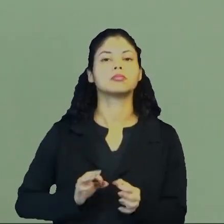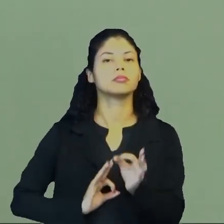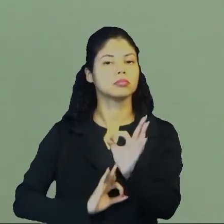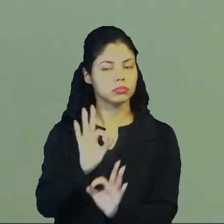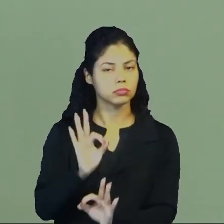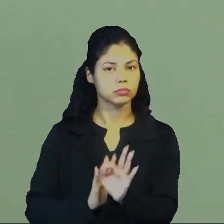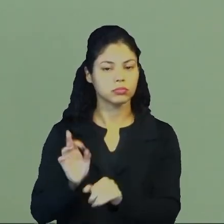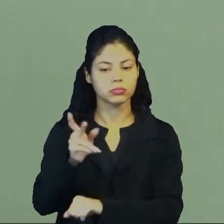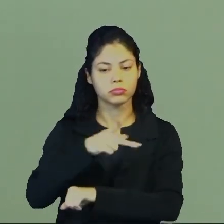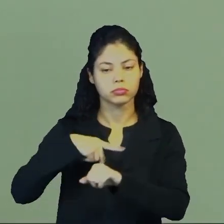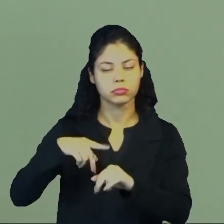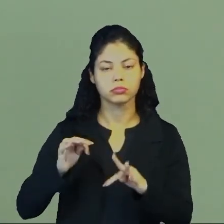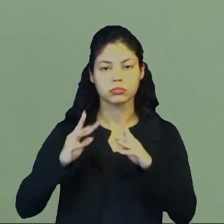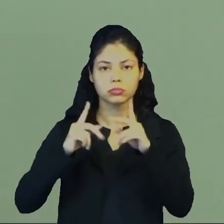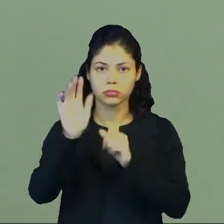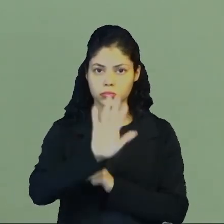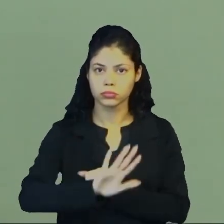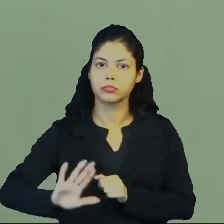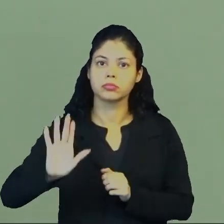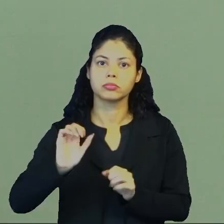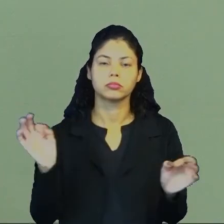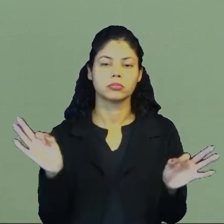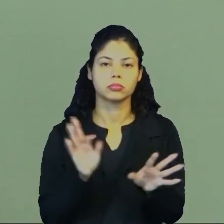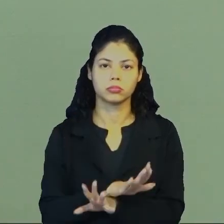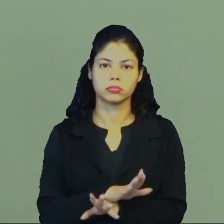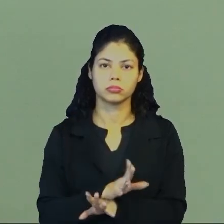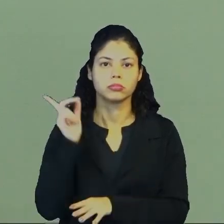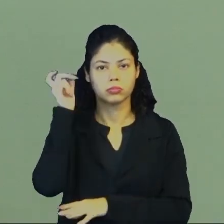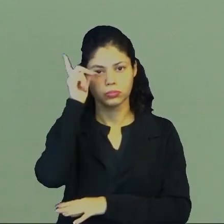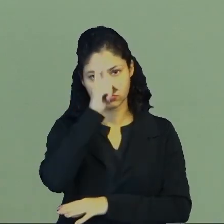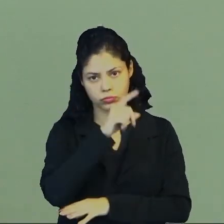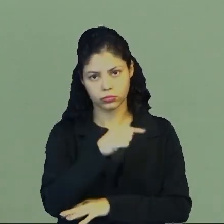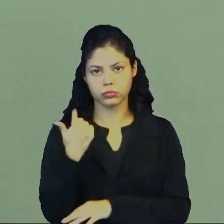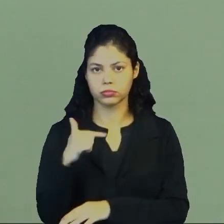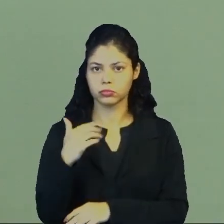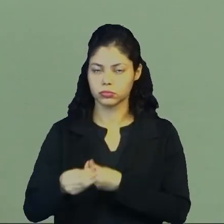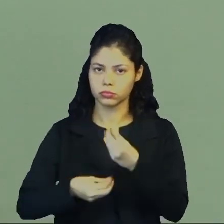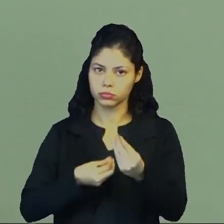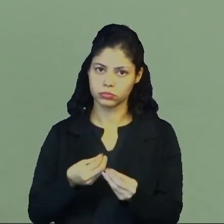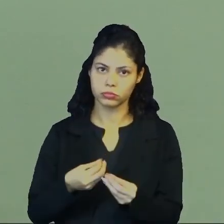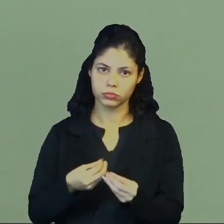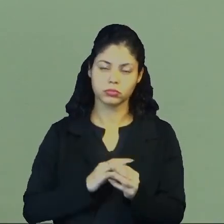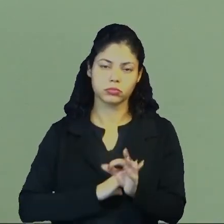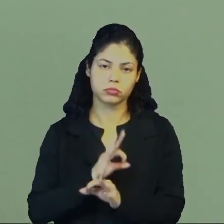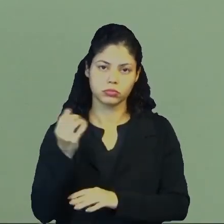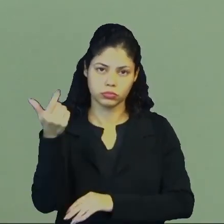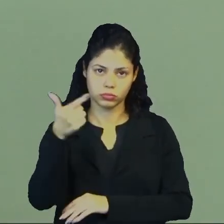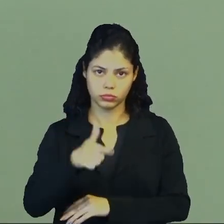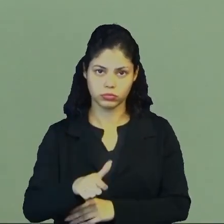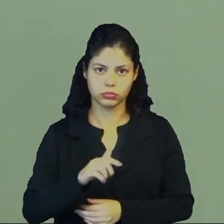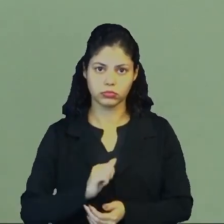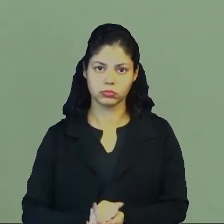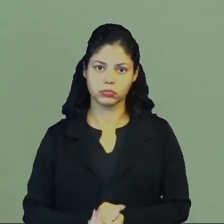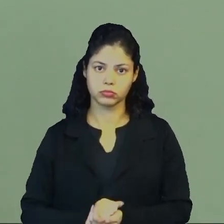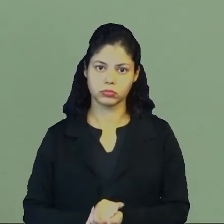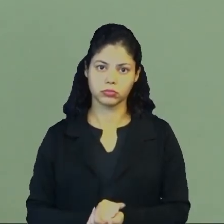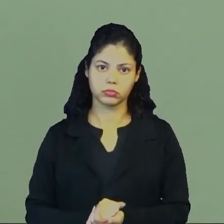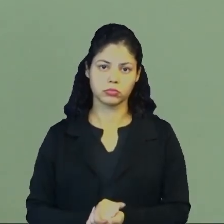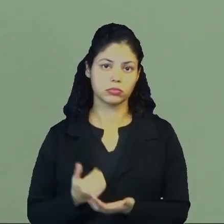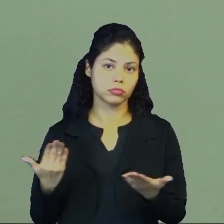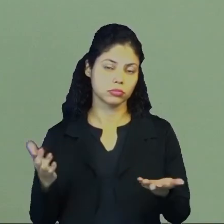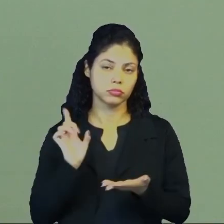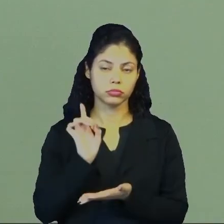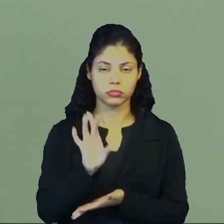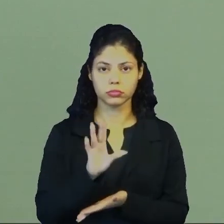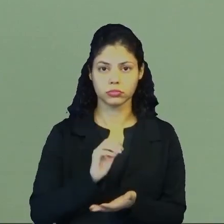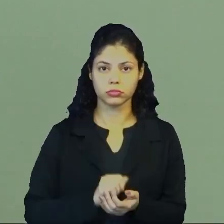de todos os países e acabou gerando sequelas irreparáveis na história de todas as nações da América. Por